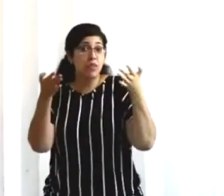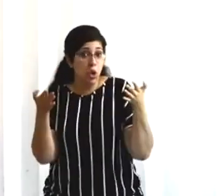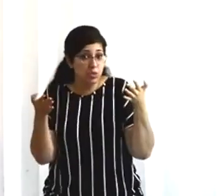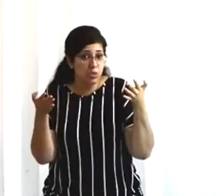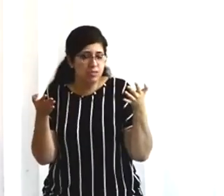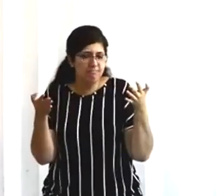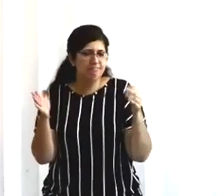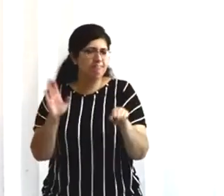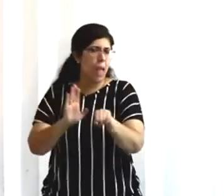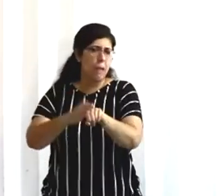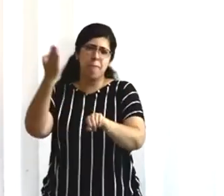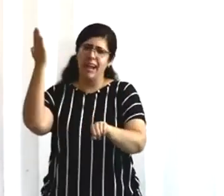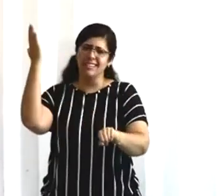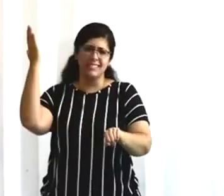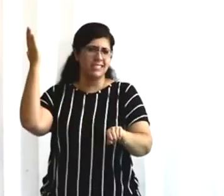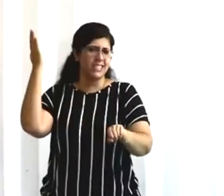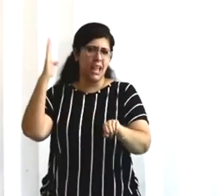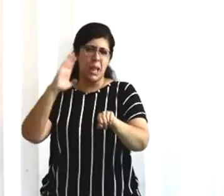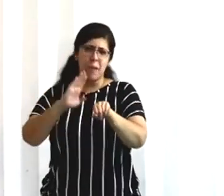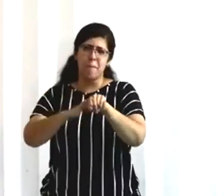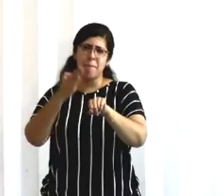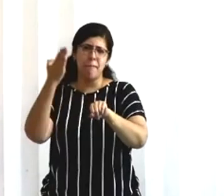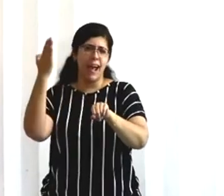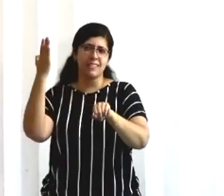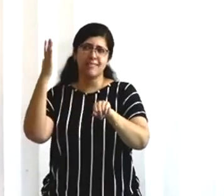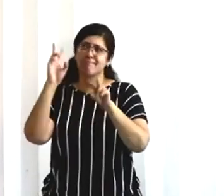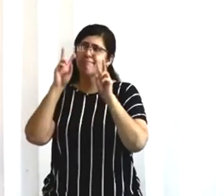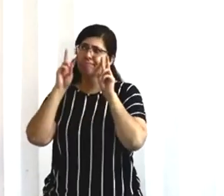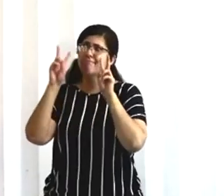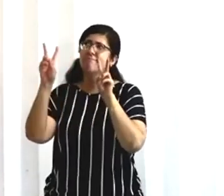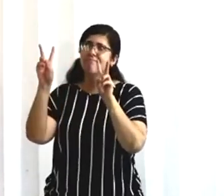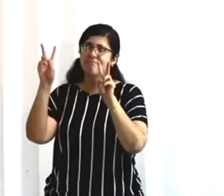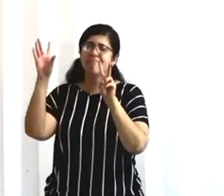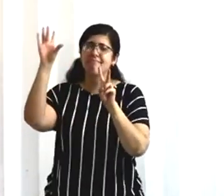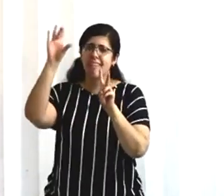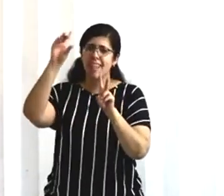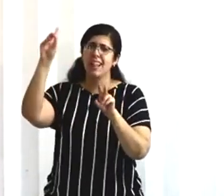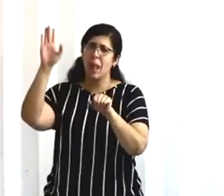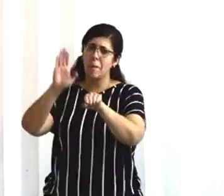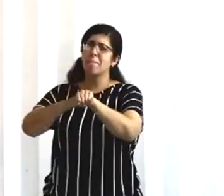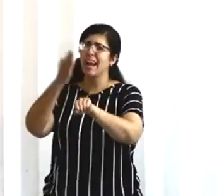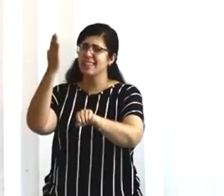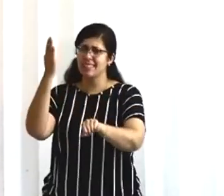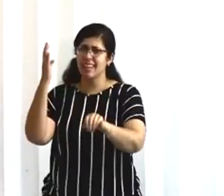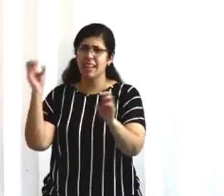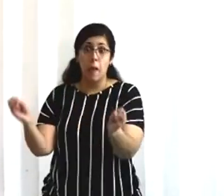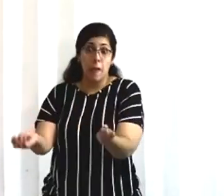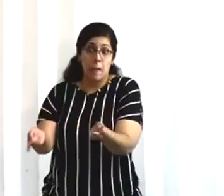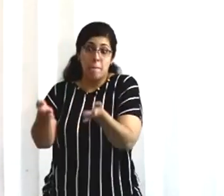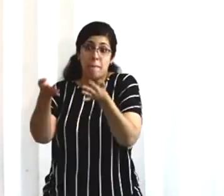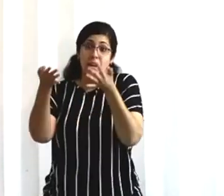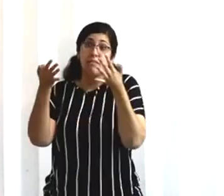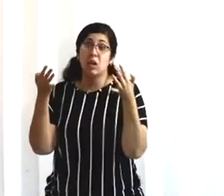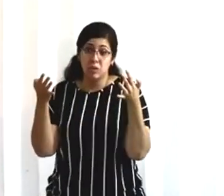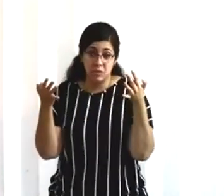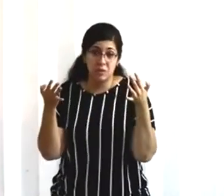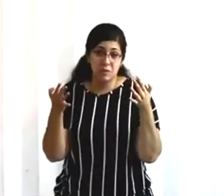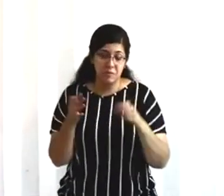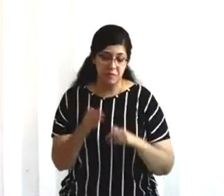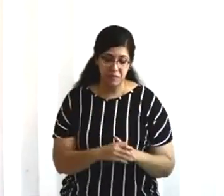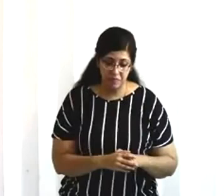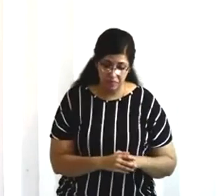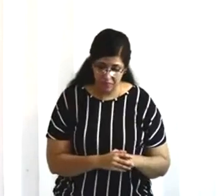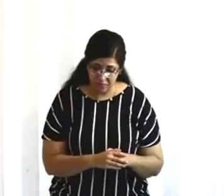mais do que nós entendemos sobre olhar e ver uma coisa maravilhosa. Maravilhoso aqui, a